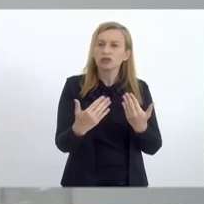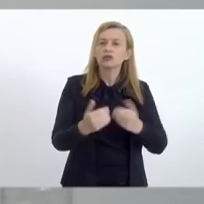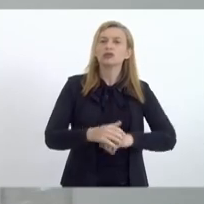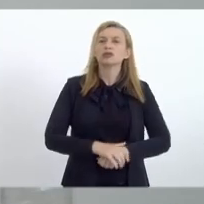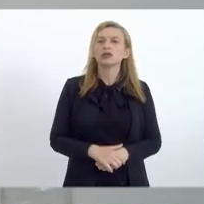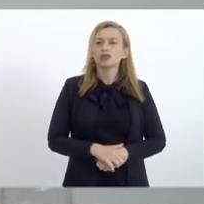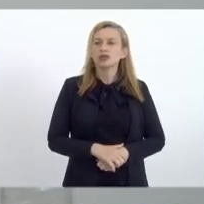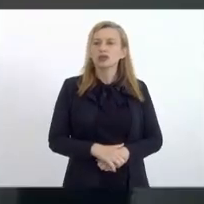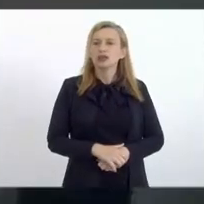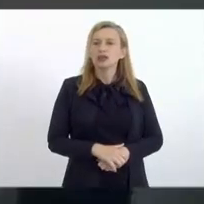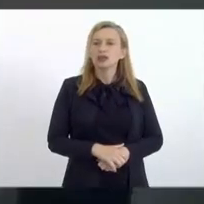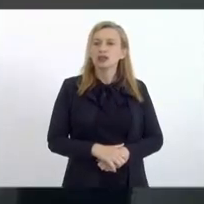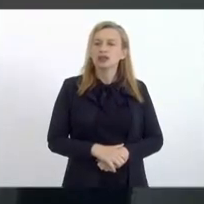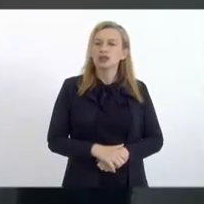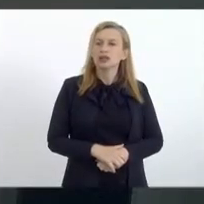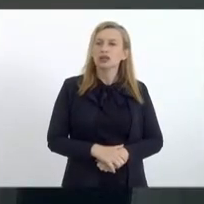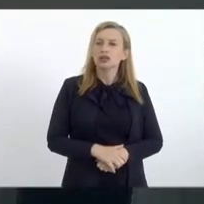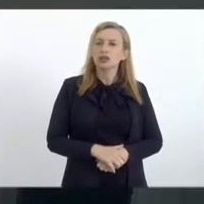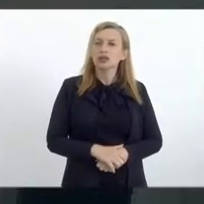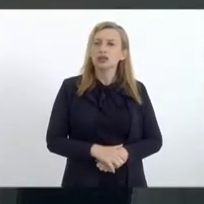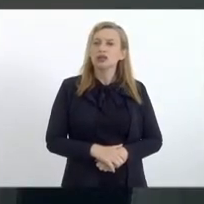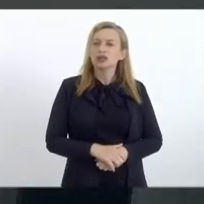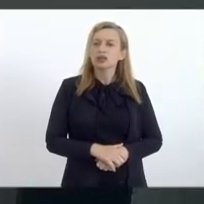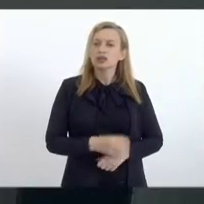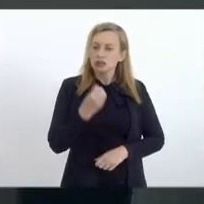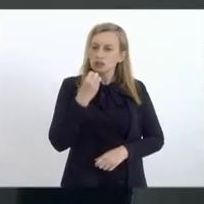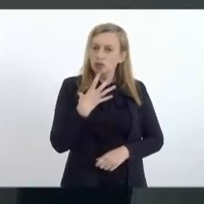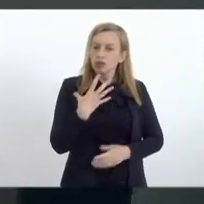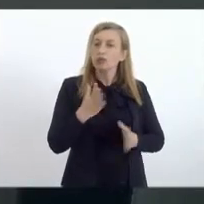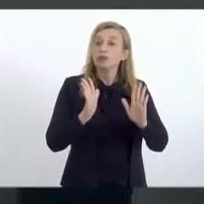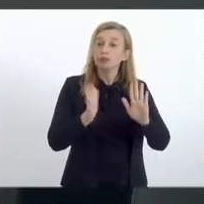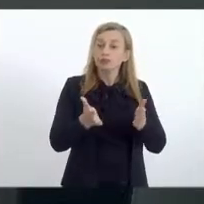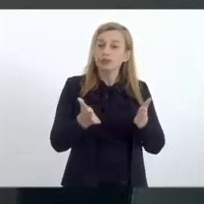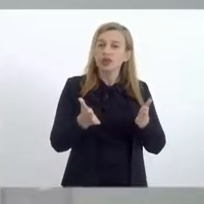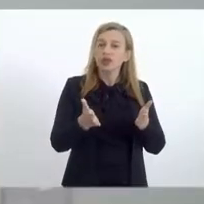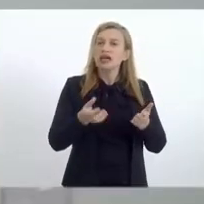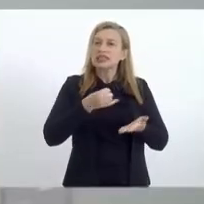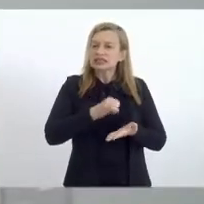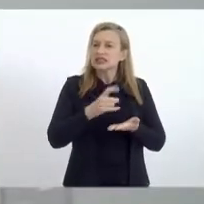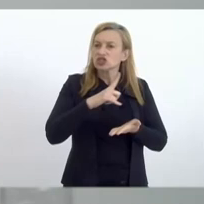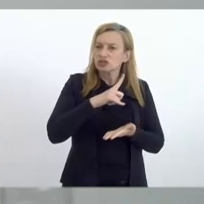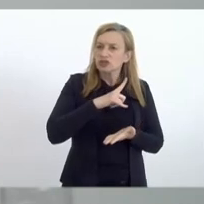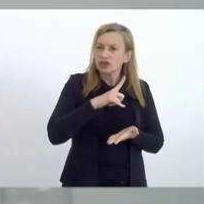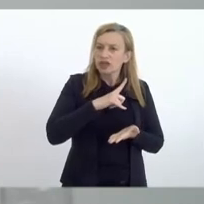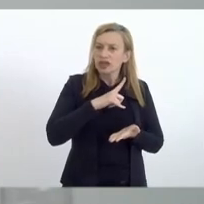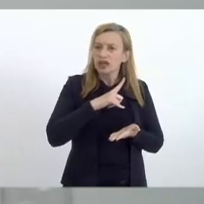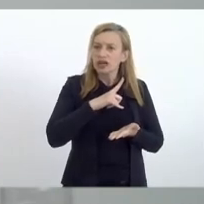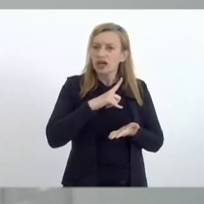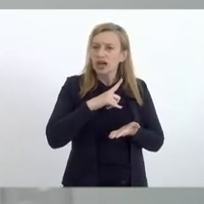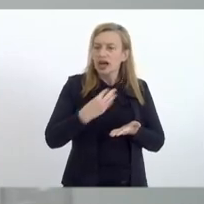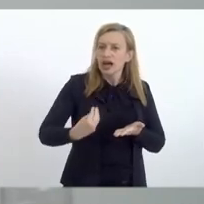recuperação, tem sido a contento. Agora, se a gente tivesse